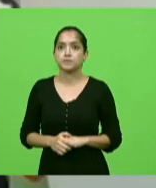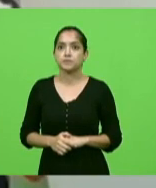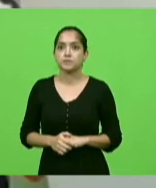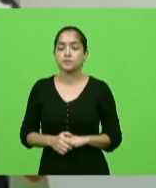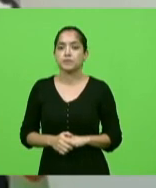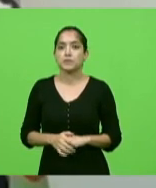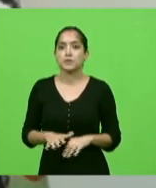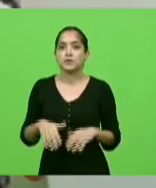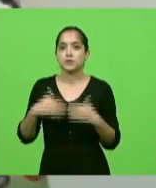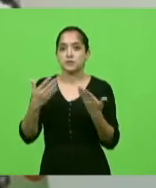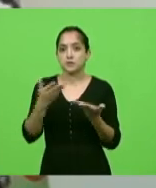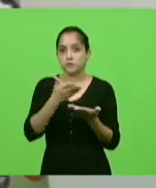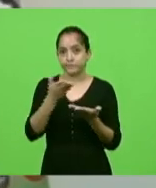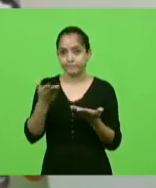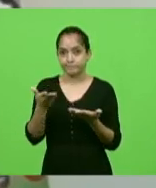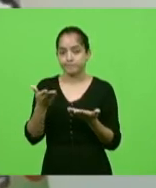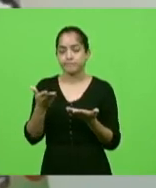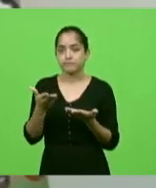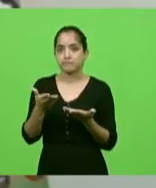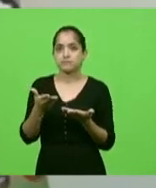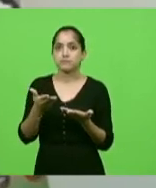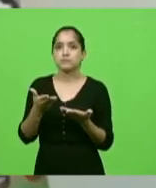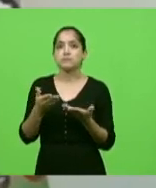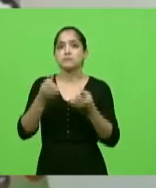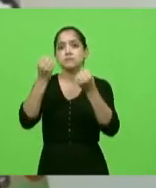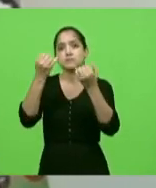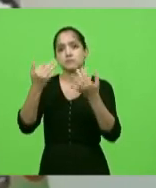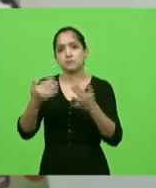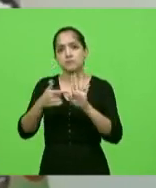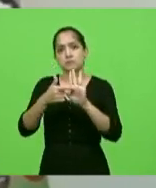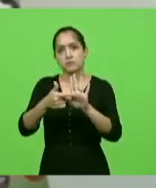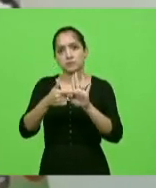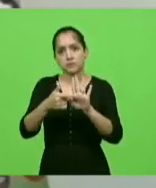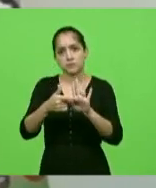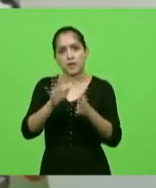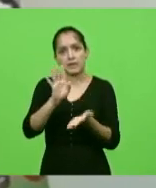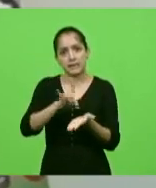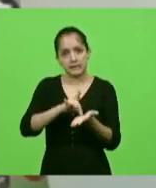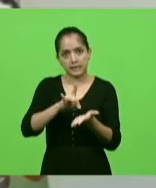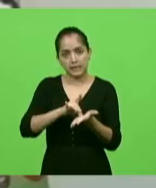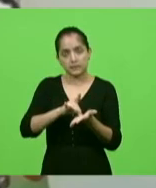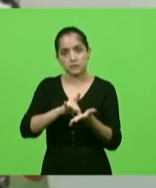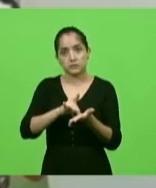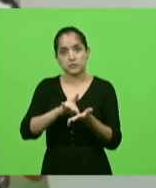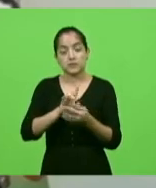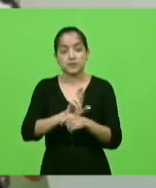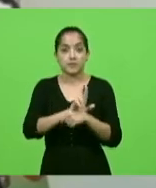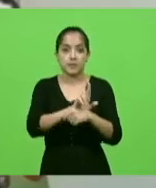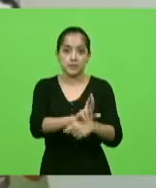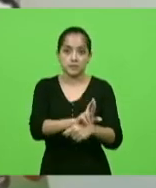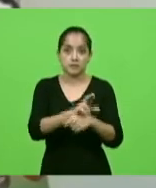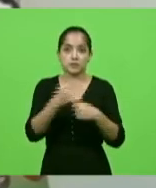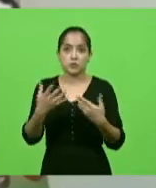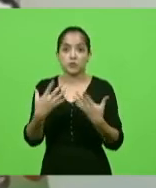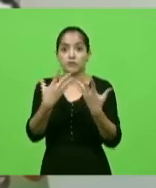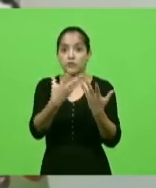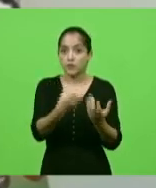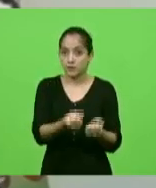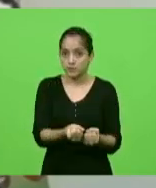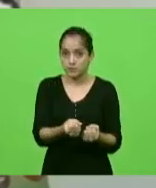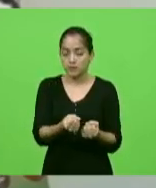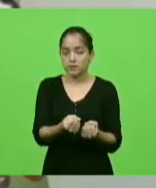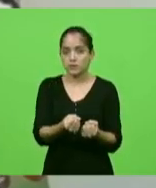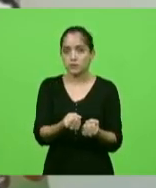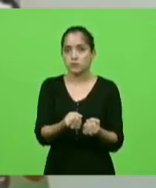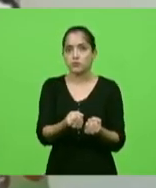e tem-se portanto senhoras e senhores relevantes alegações apontadas como fatos da representação e que foram acolhidos